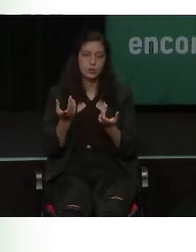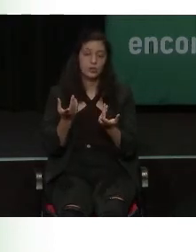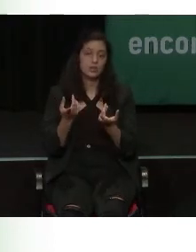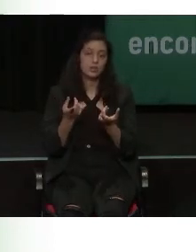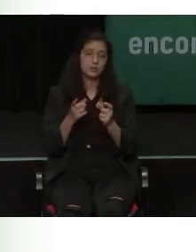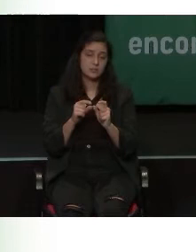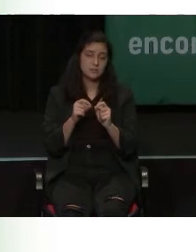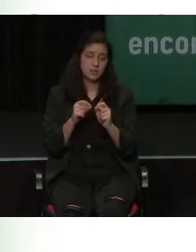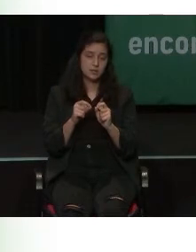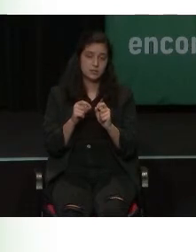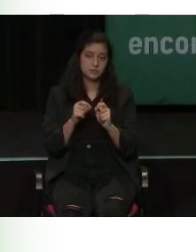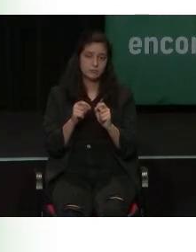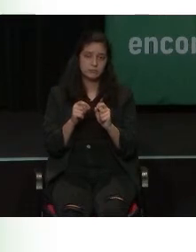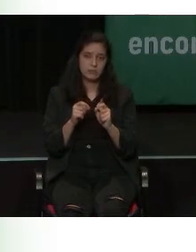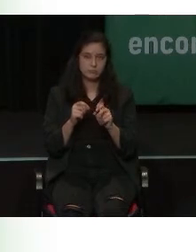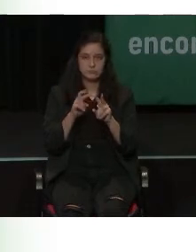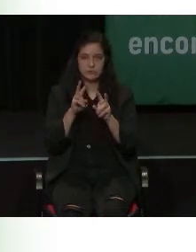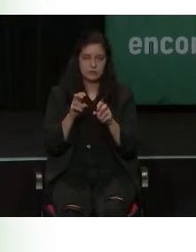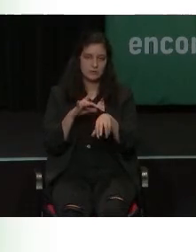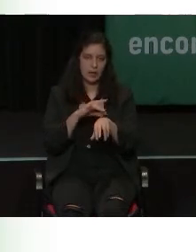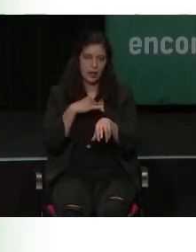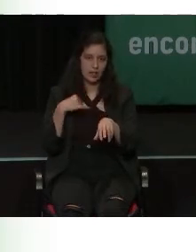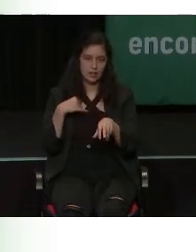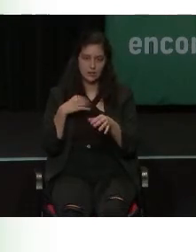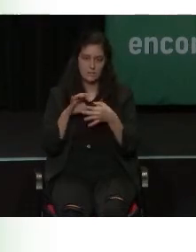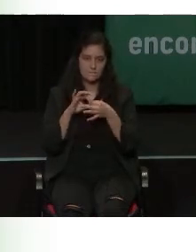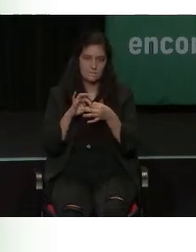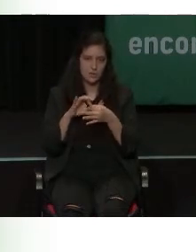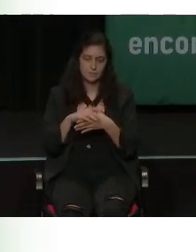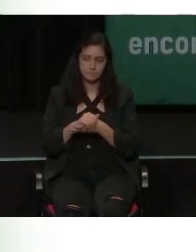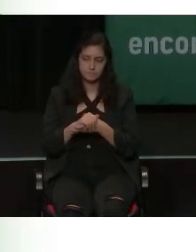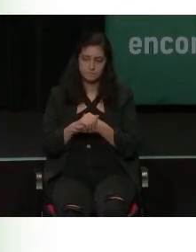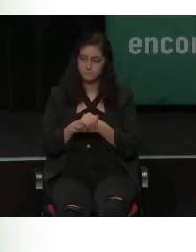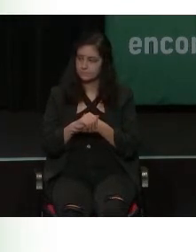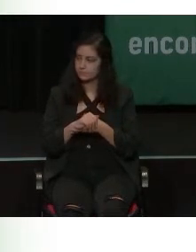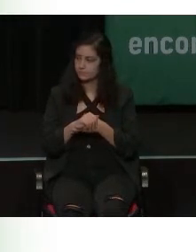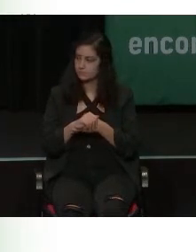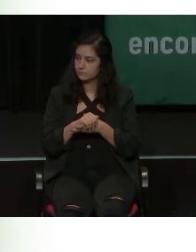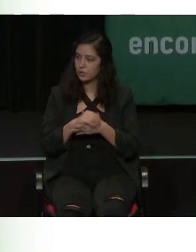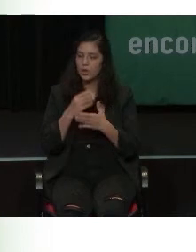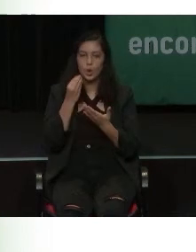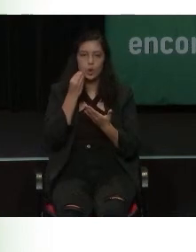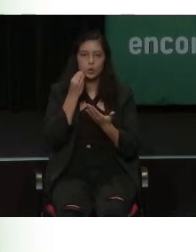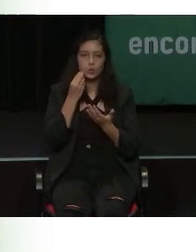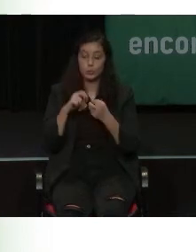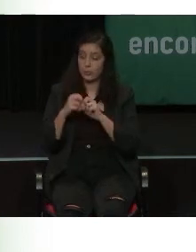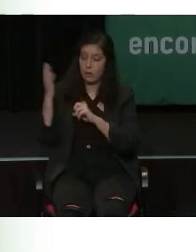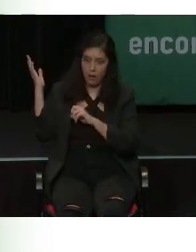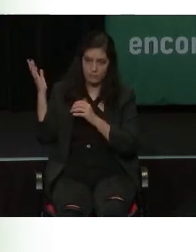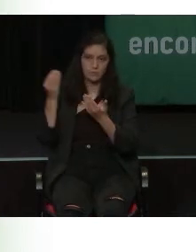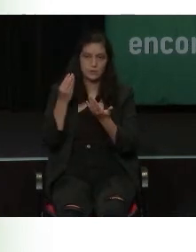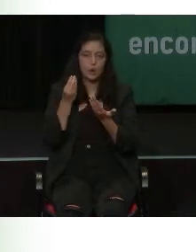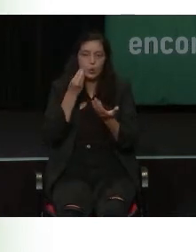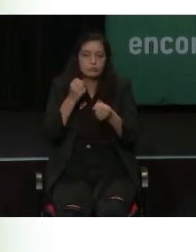ligado às questões clínicas. Muito bem, então este é o problema. Então como é que nós o endereçamos? Endereçamos, obviamente, com uma